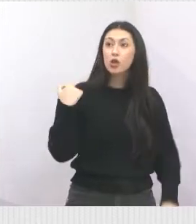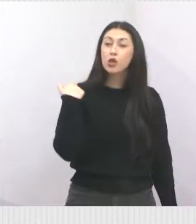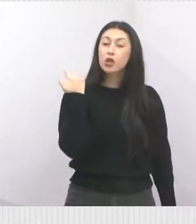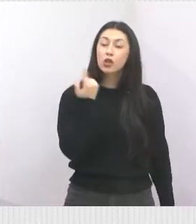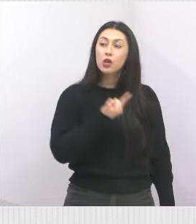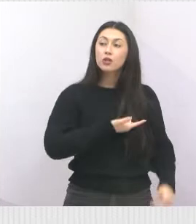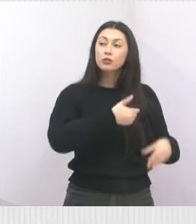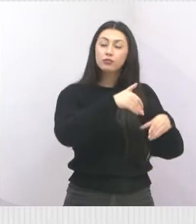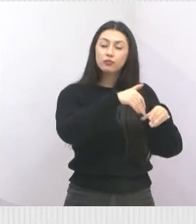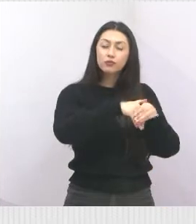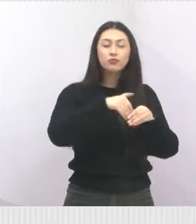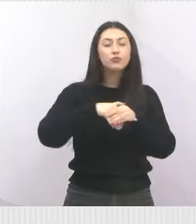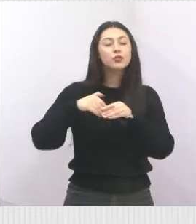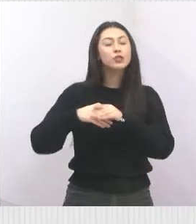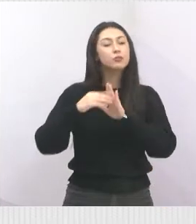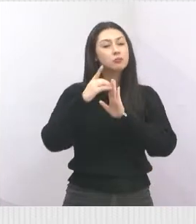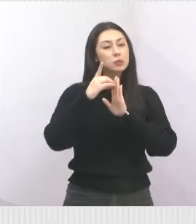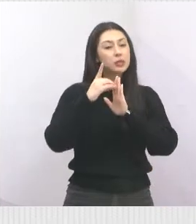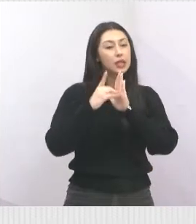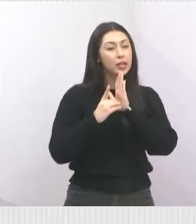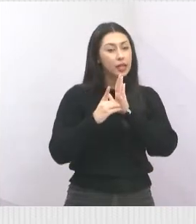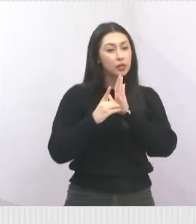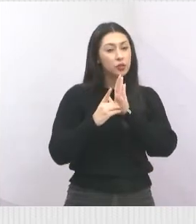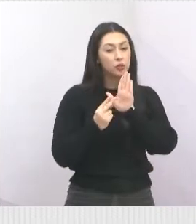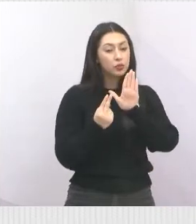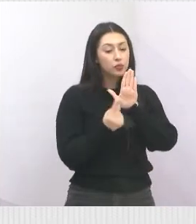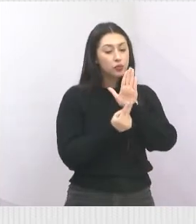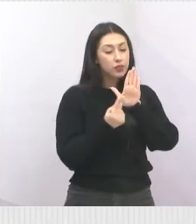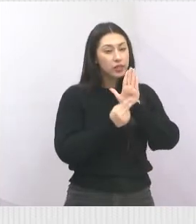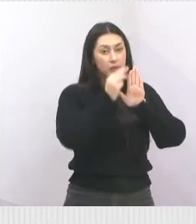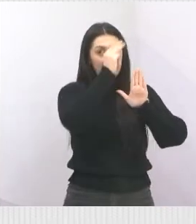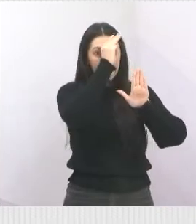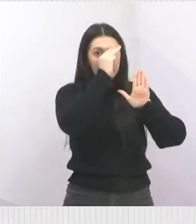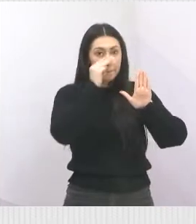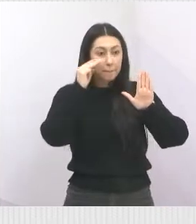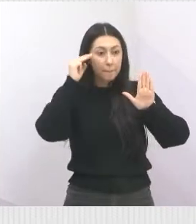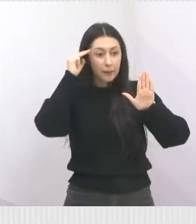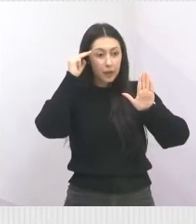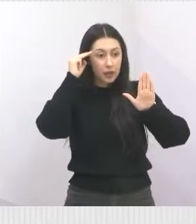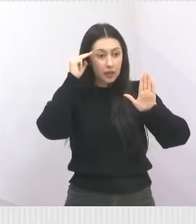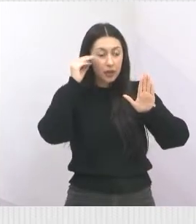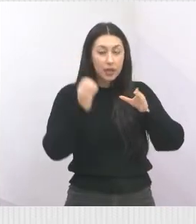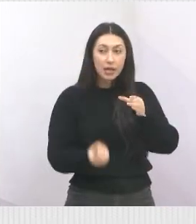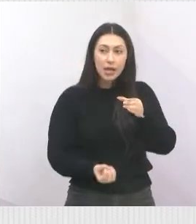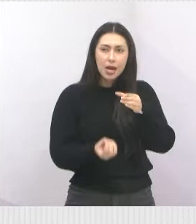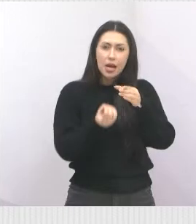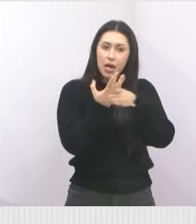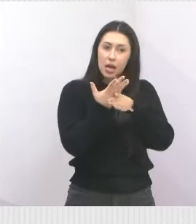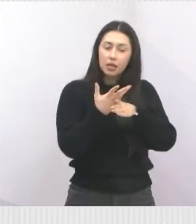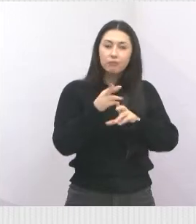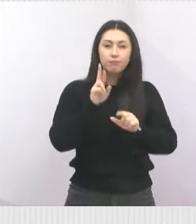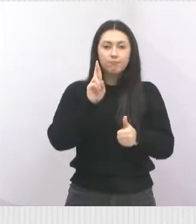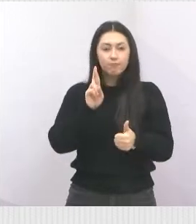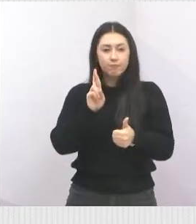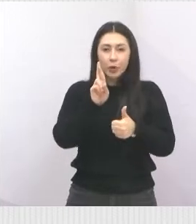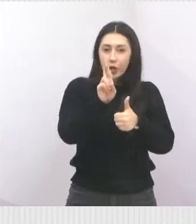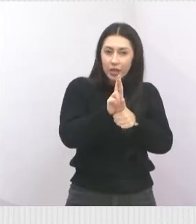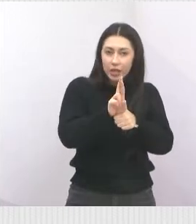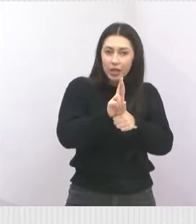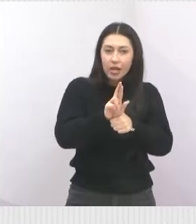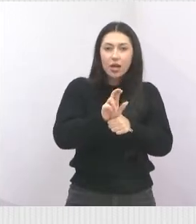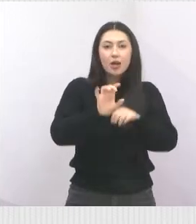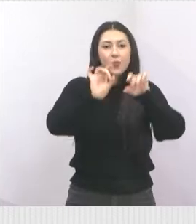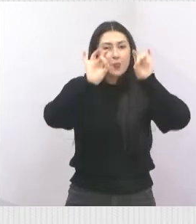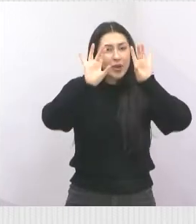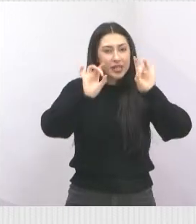voltamos um decreto legislativo de autoria da vereadora Maria Amélia criando a procuradoria especial da